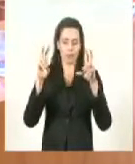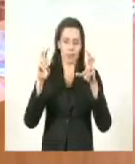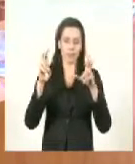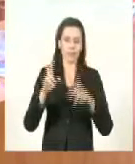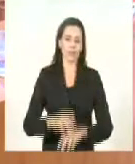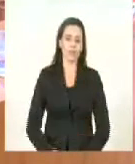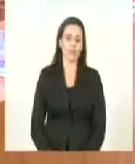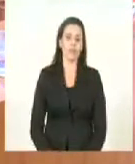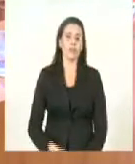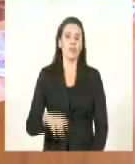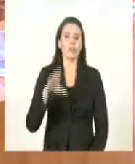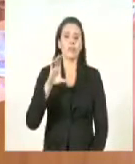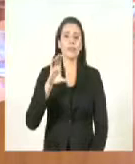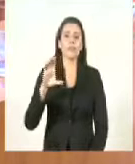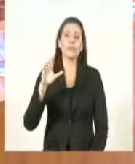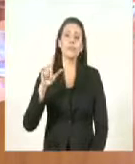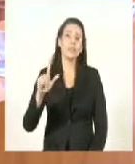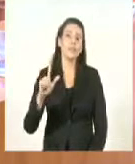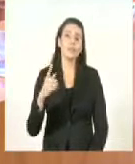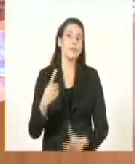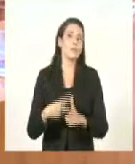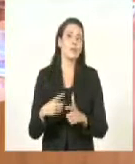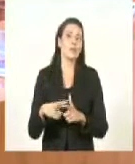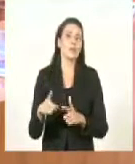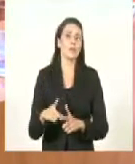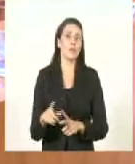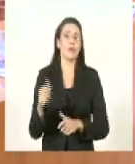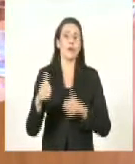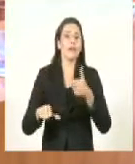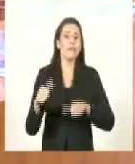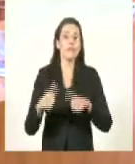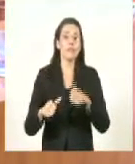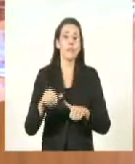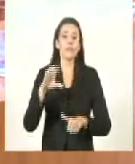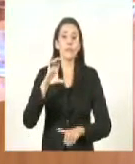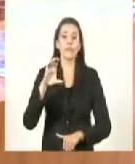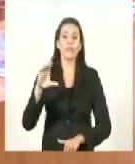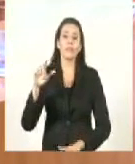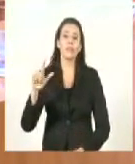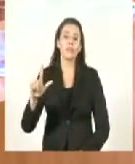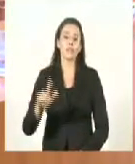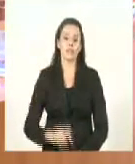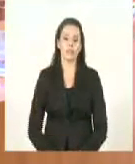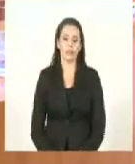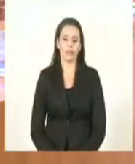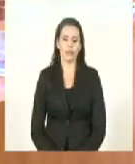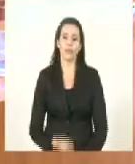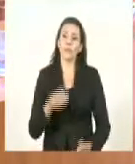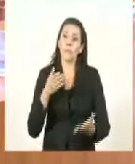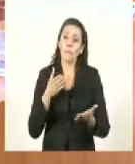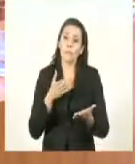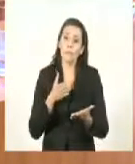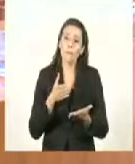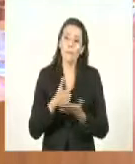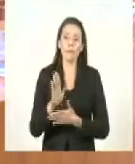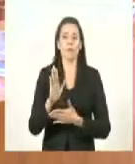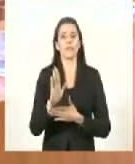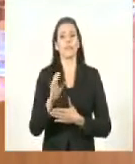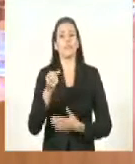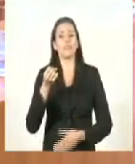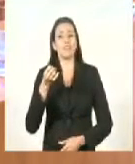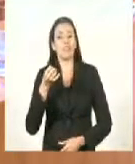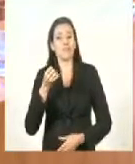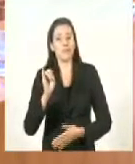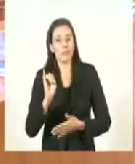deputados. O parecer da CCL é pela aprovação, desde que corrigido as falhas,